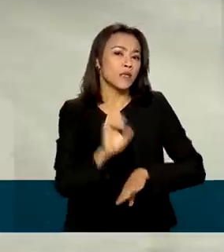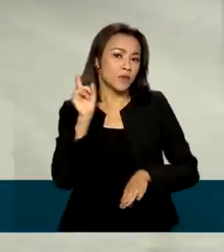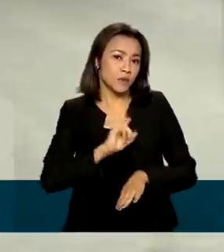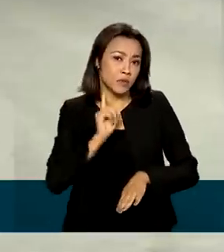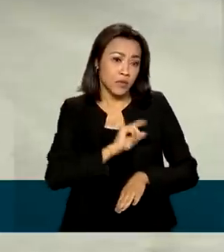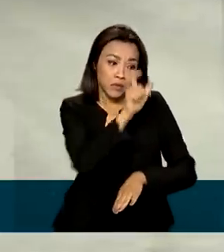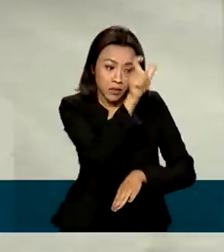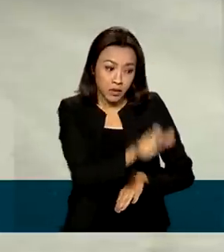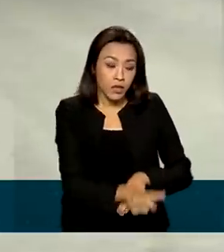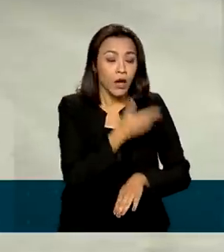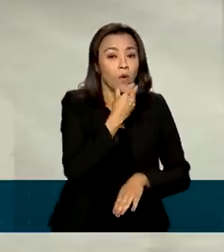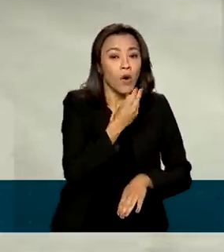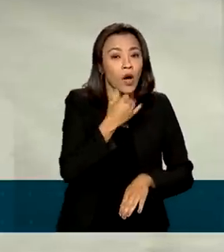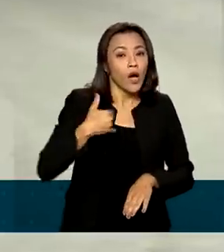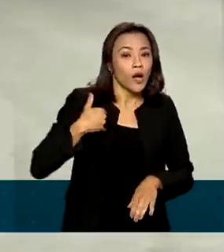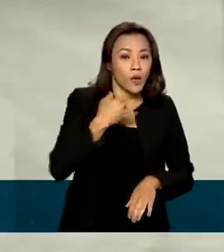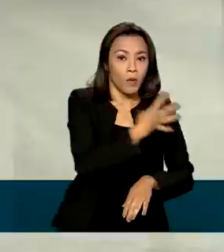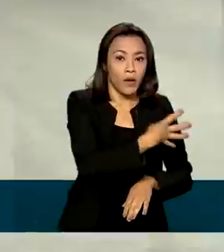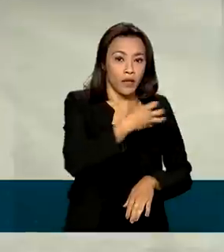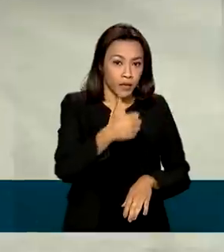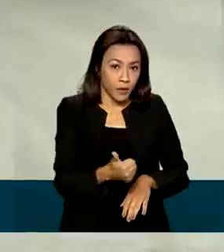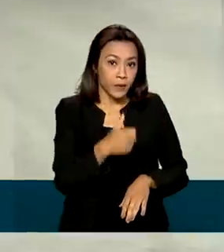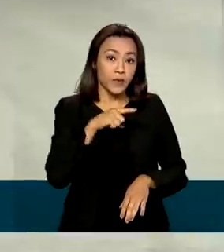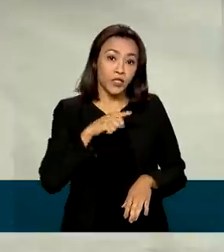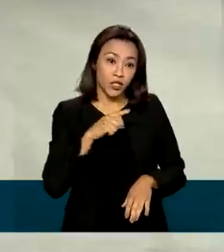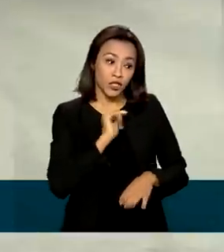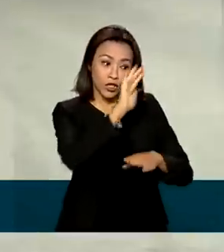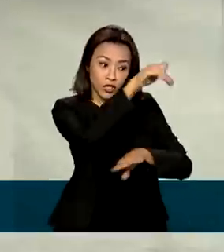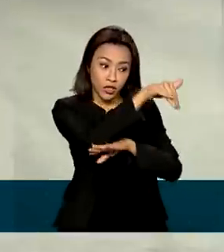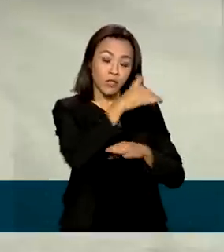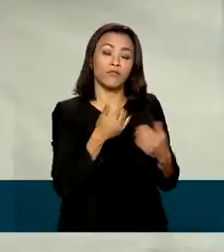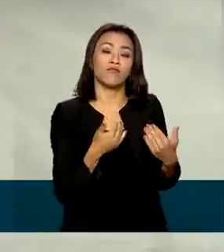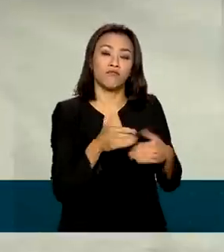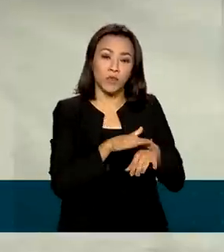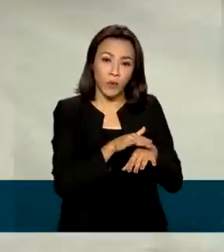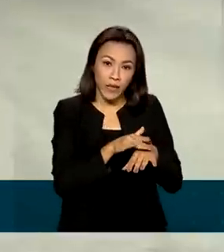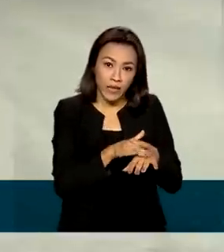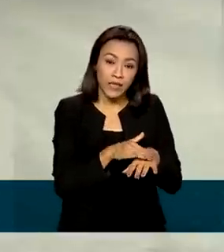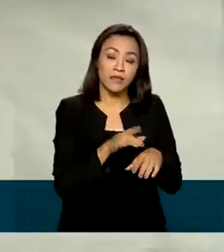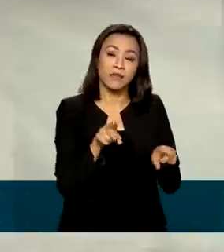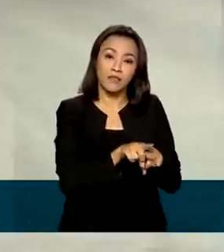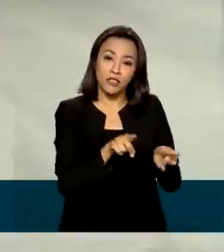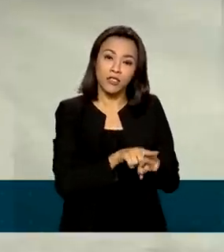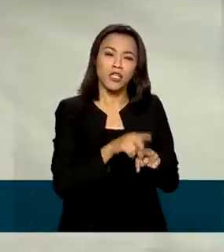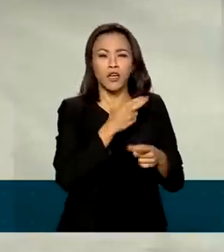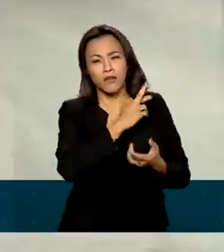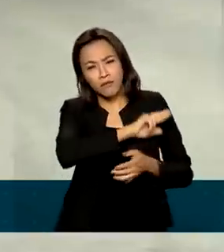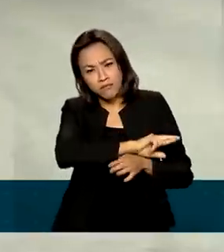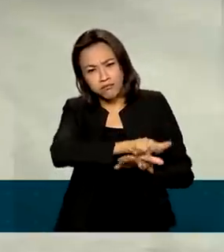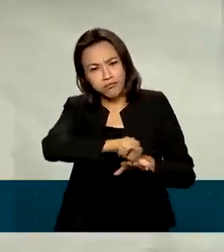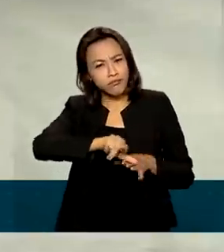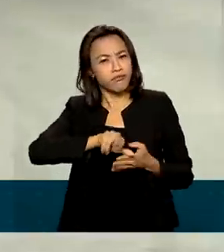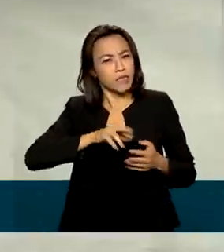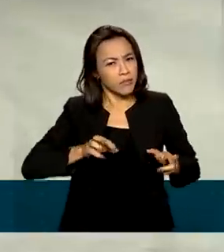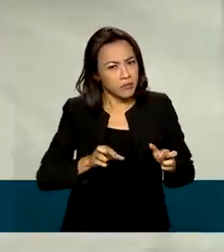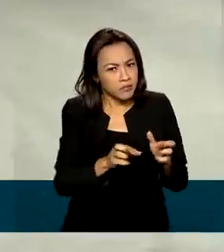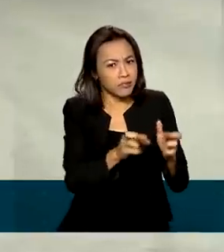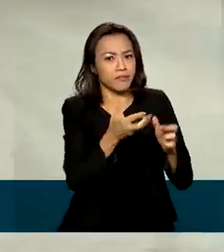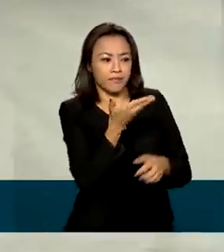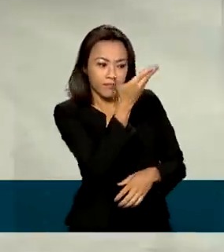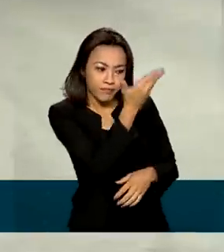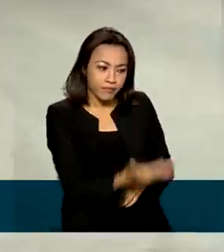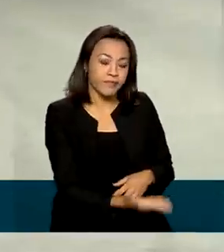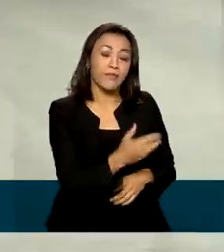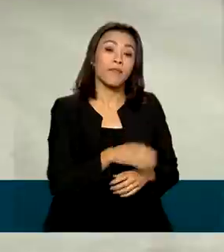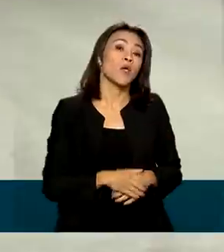Gerais era um homem de 41 anos imunossuprimido como histórico de quimioterapia e com outras comorbidades o Ministério